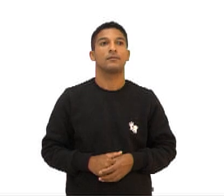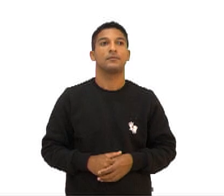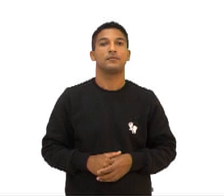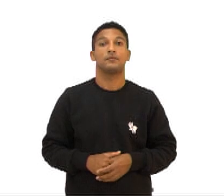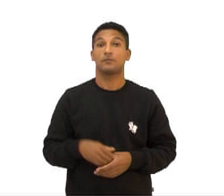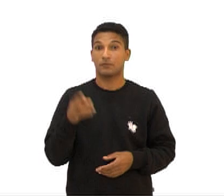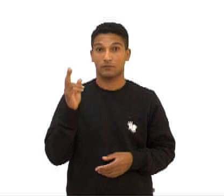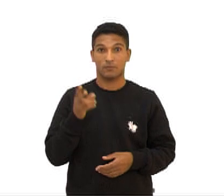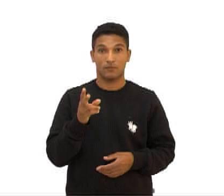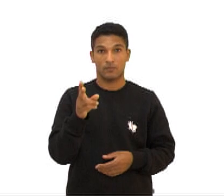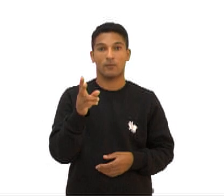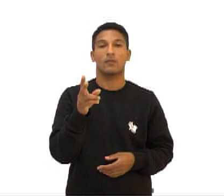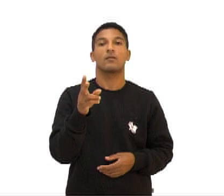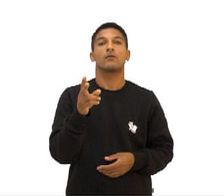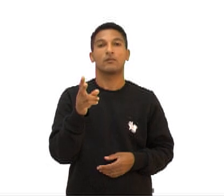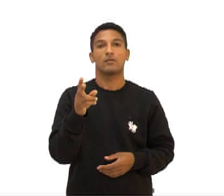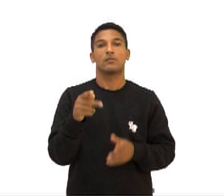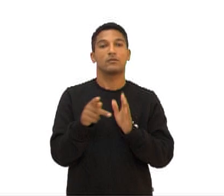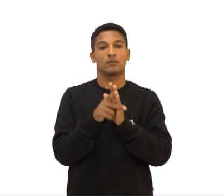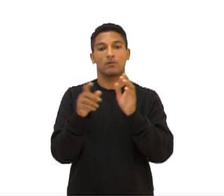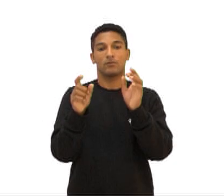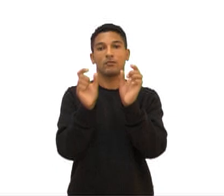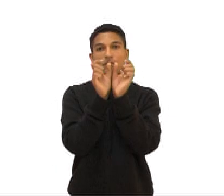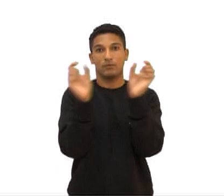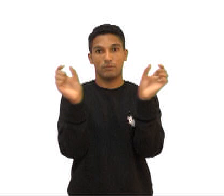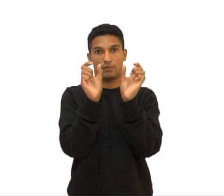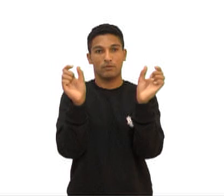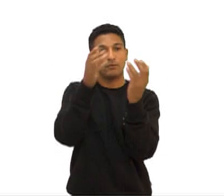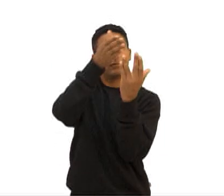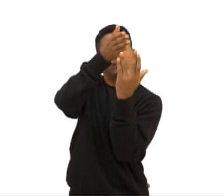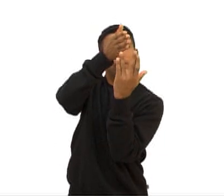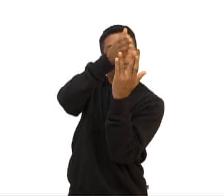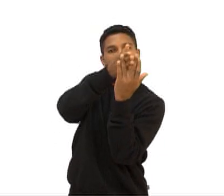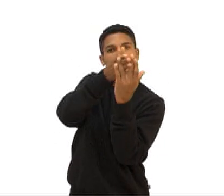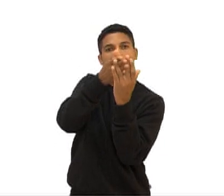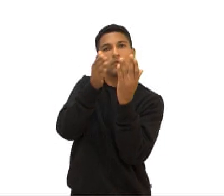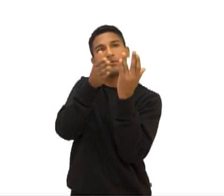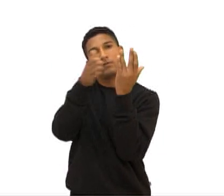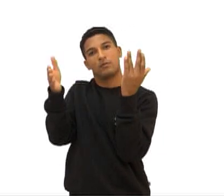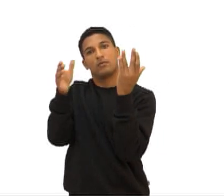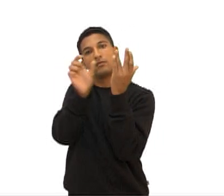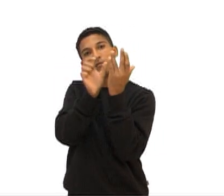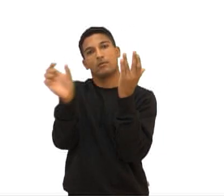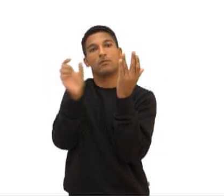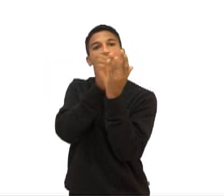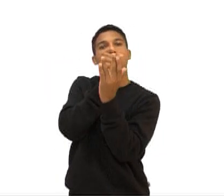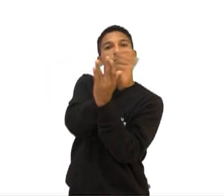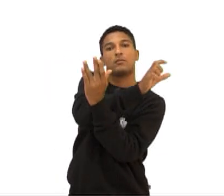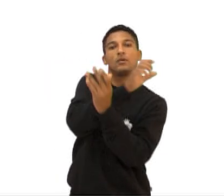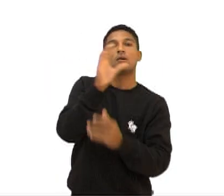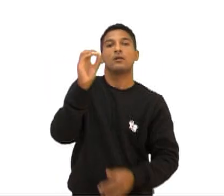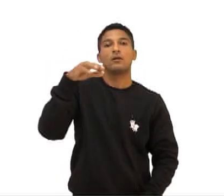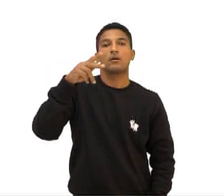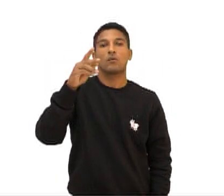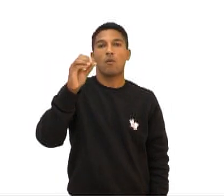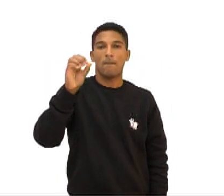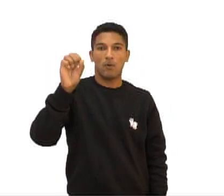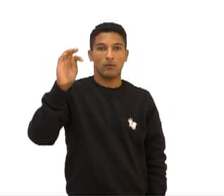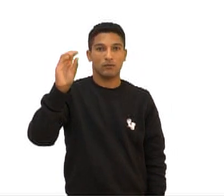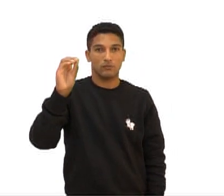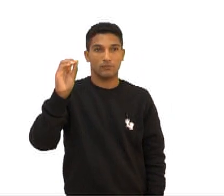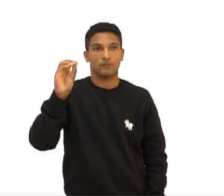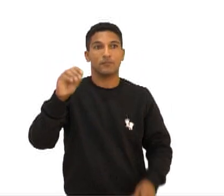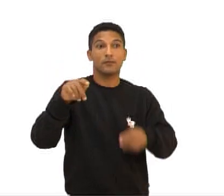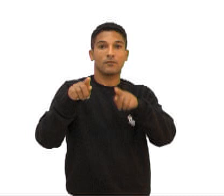continuidade à apresentação do período composto, reconhecer os usos da norma padrão da língua